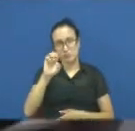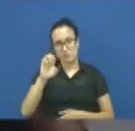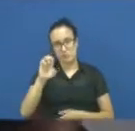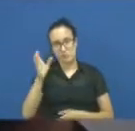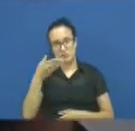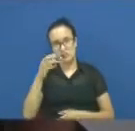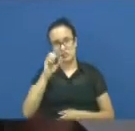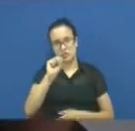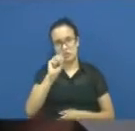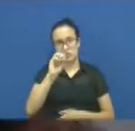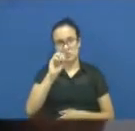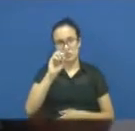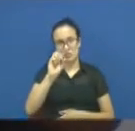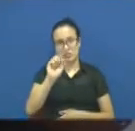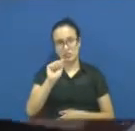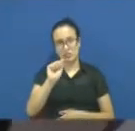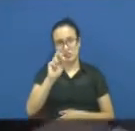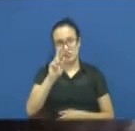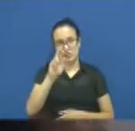sua memória.